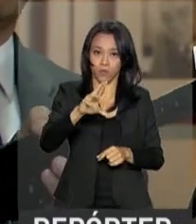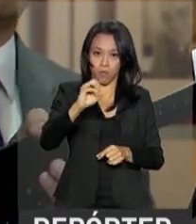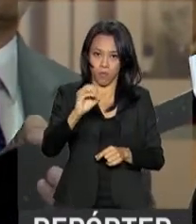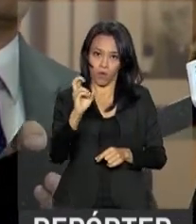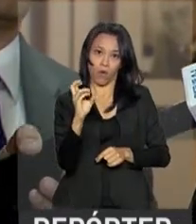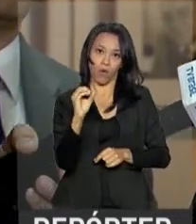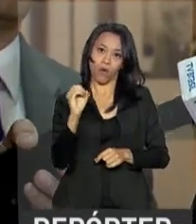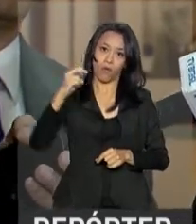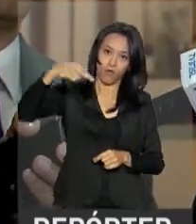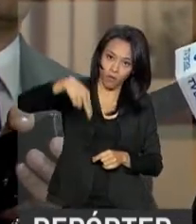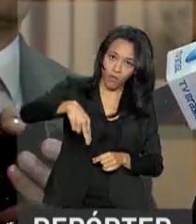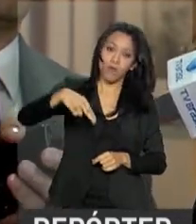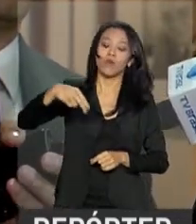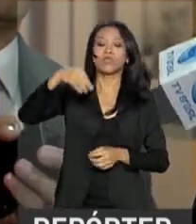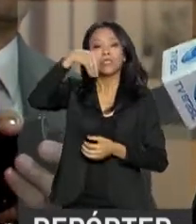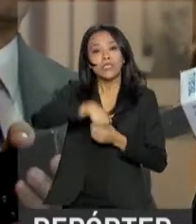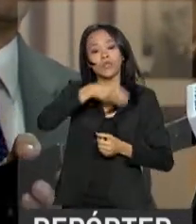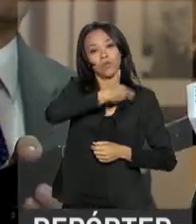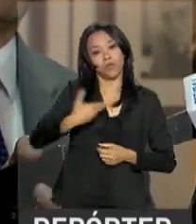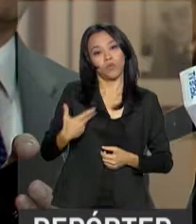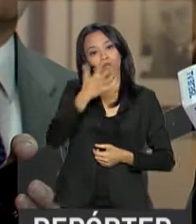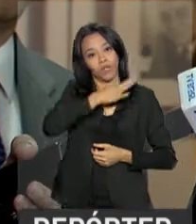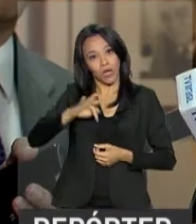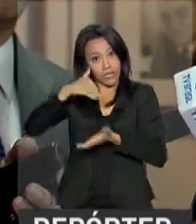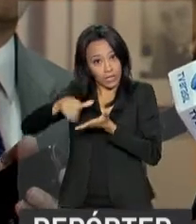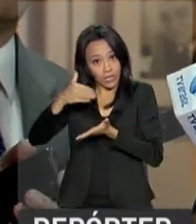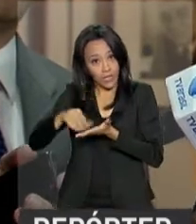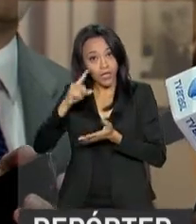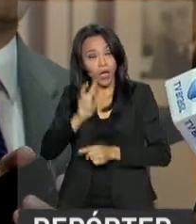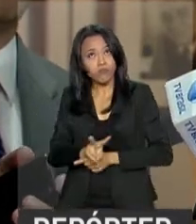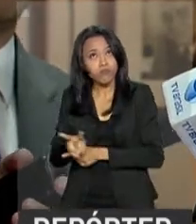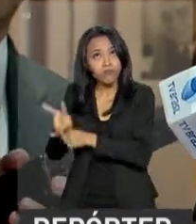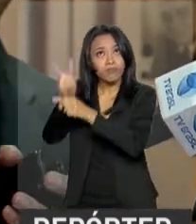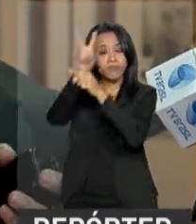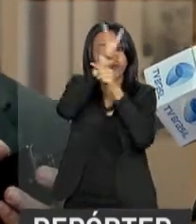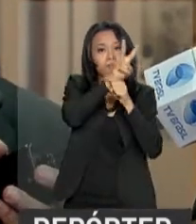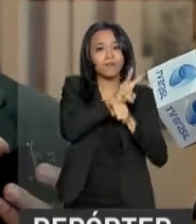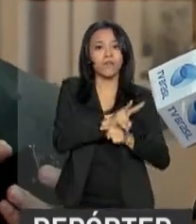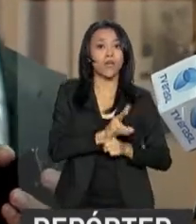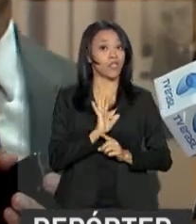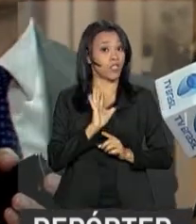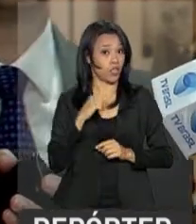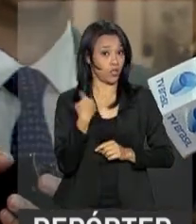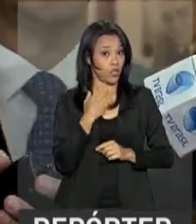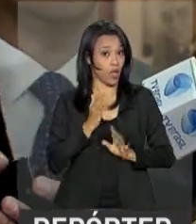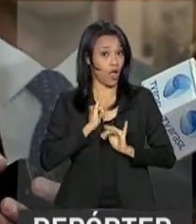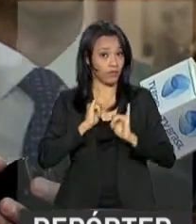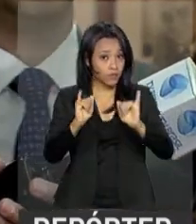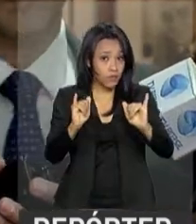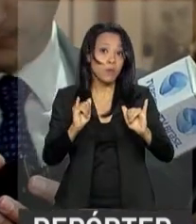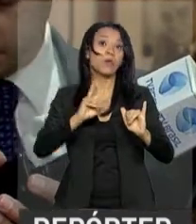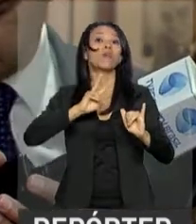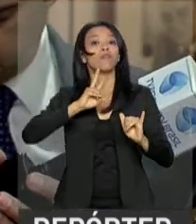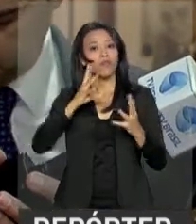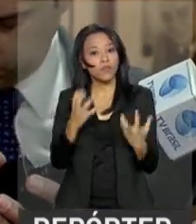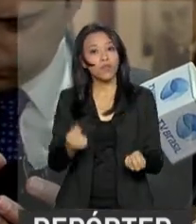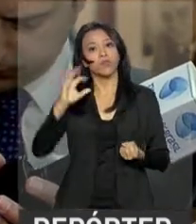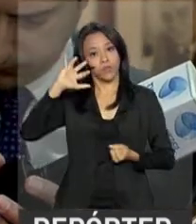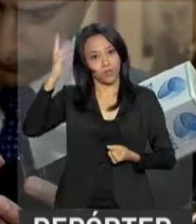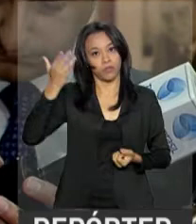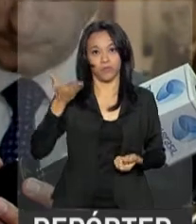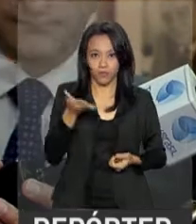é do governo federal está atuando e nós avisamos o primeiro lugar que nós vamos tomar providências e